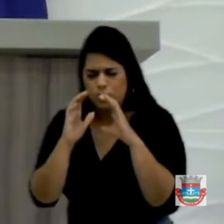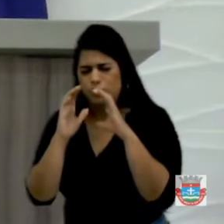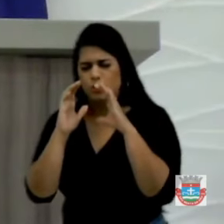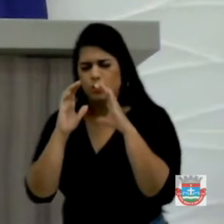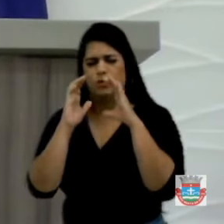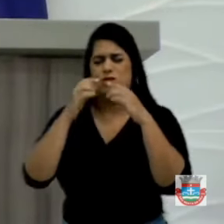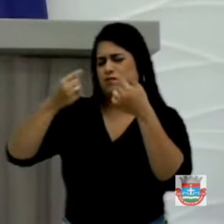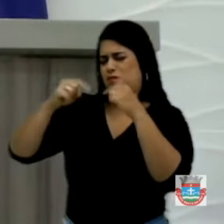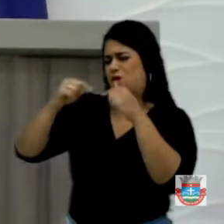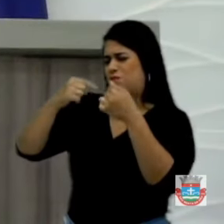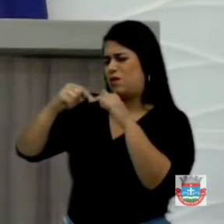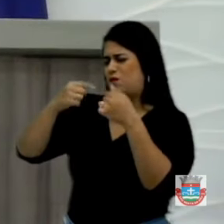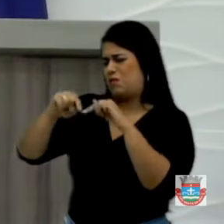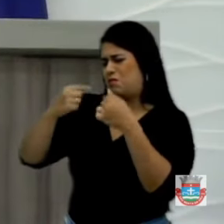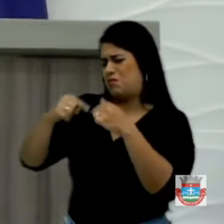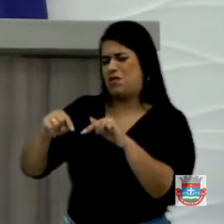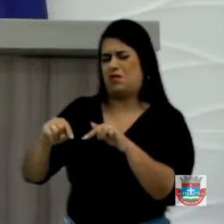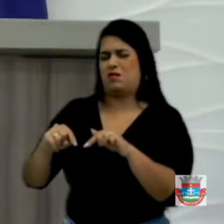vai xingar ninguém.